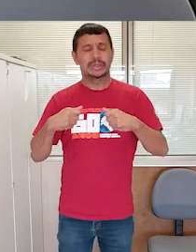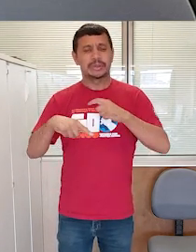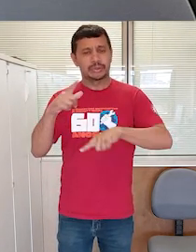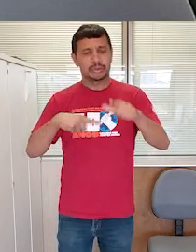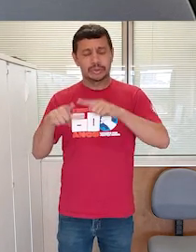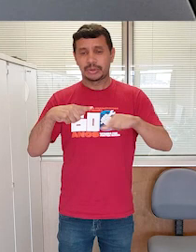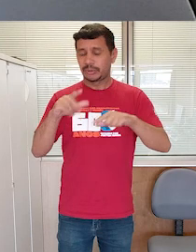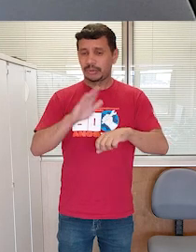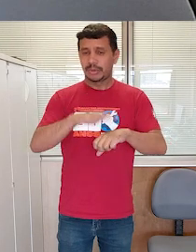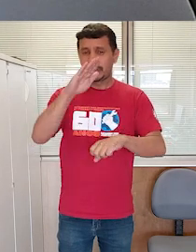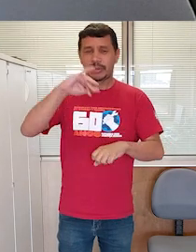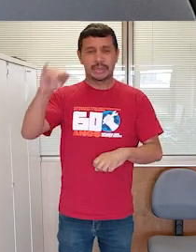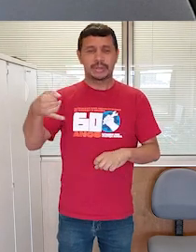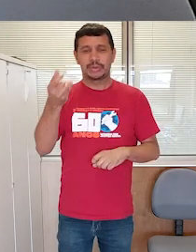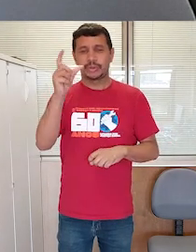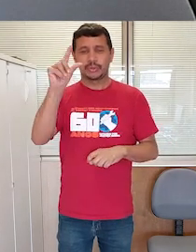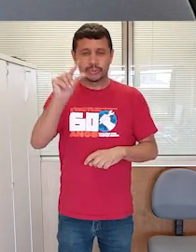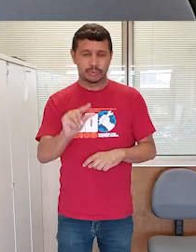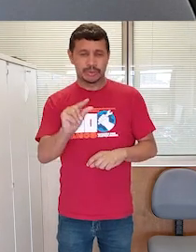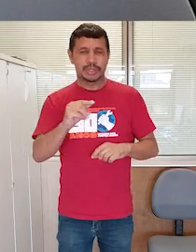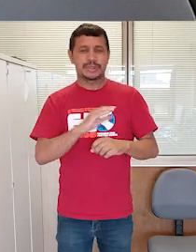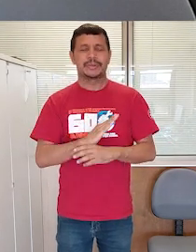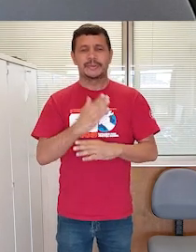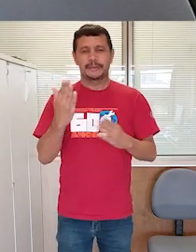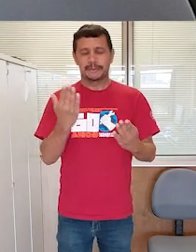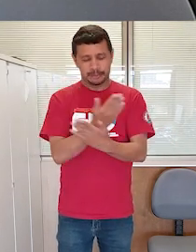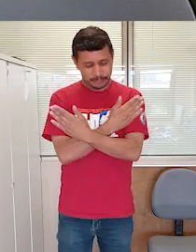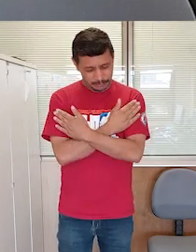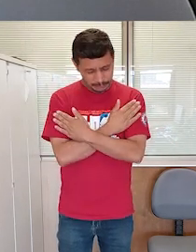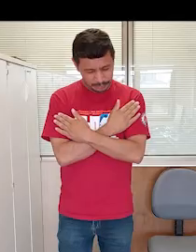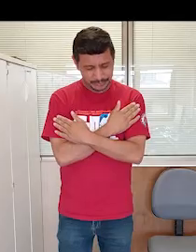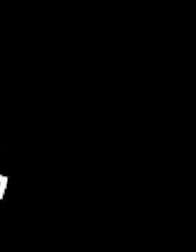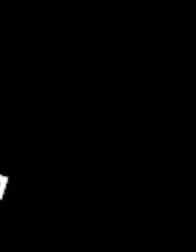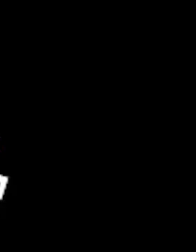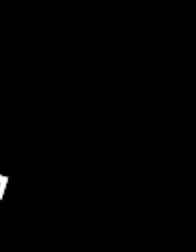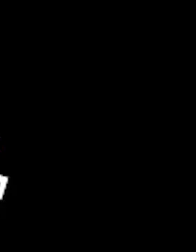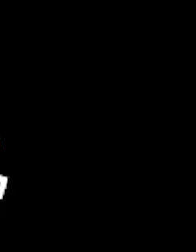Mais empregos, menos juros. Até a próxima e um forte abraço a todos.